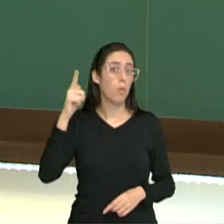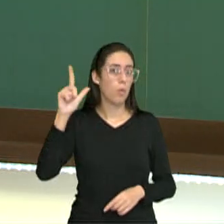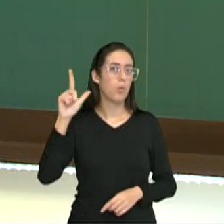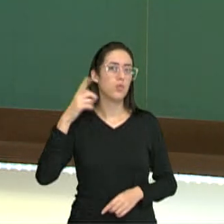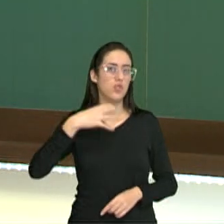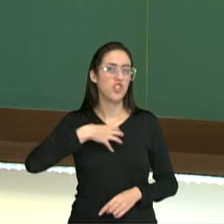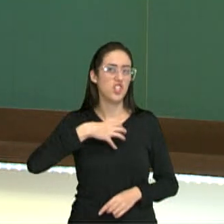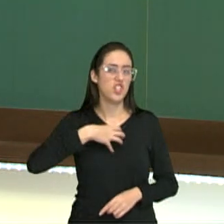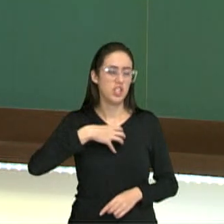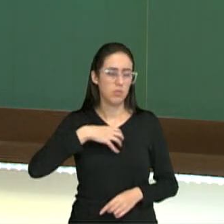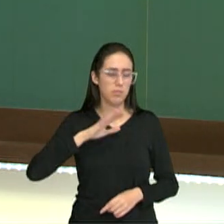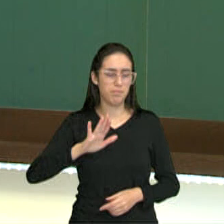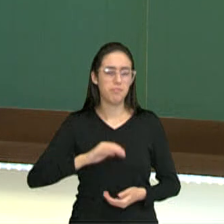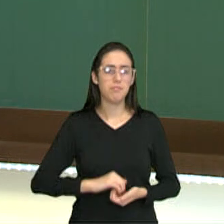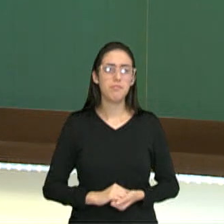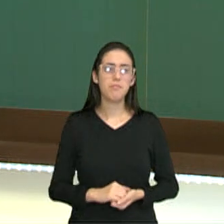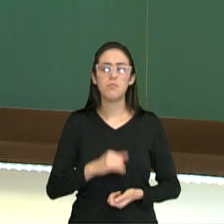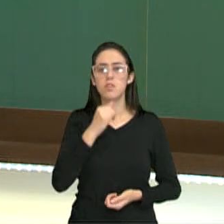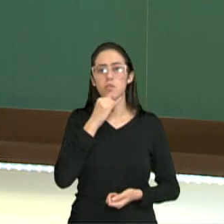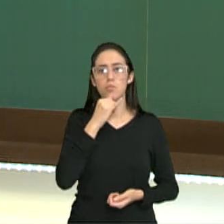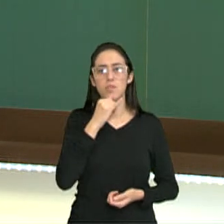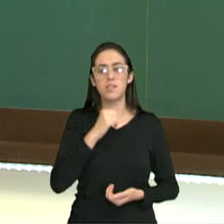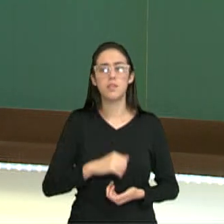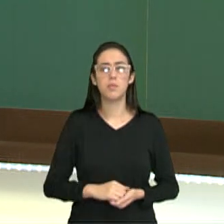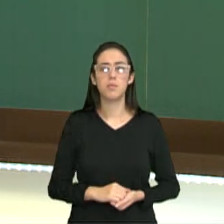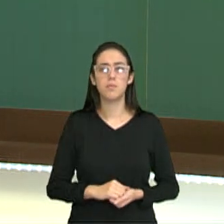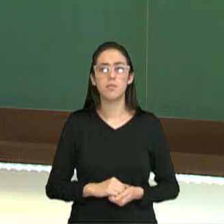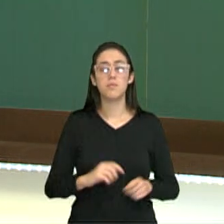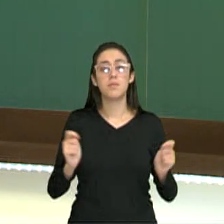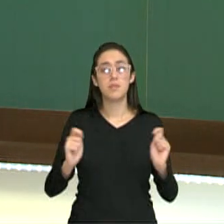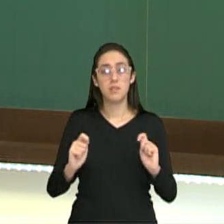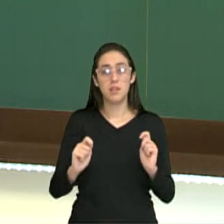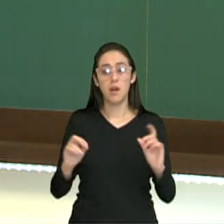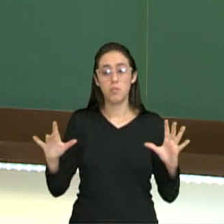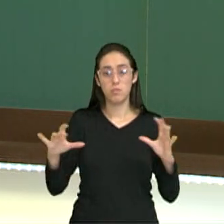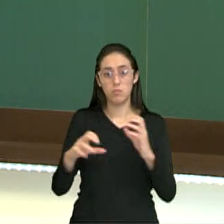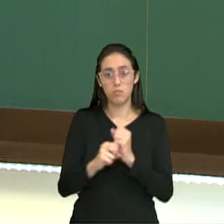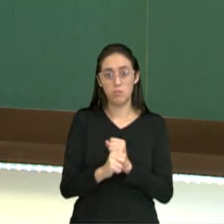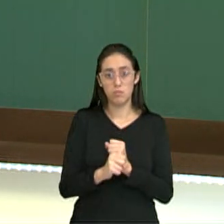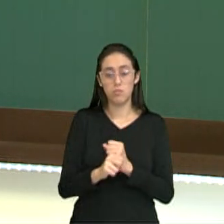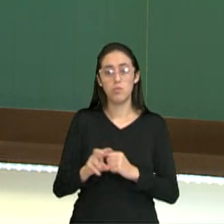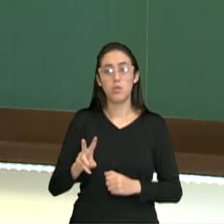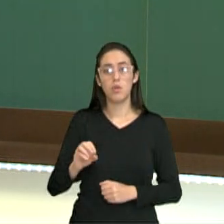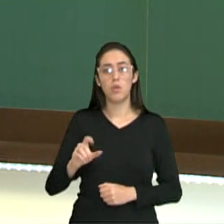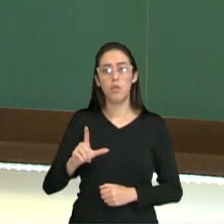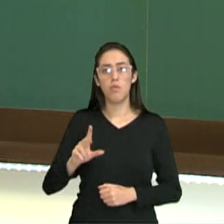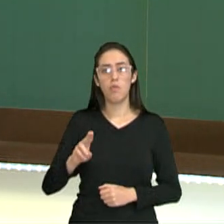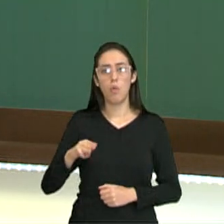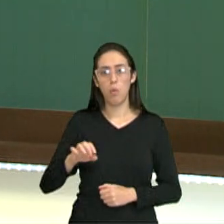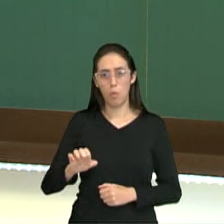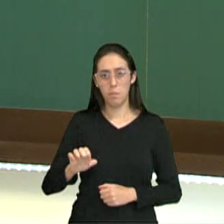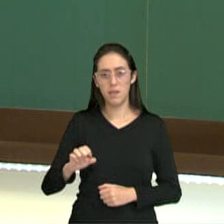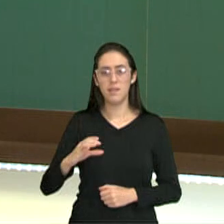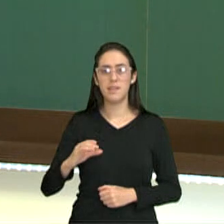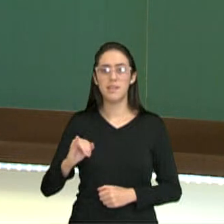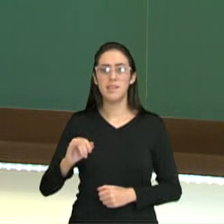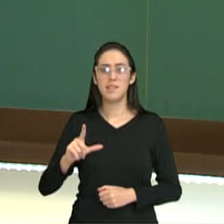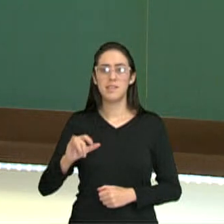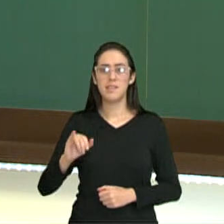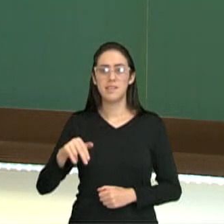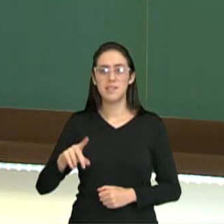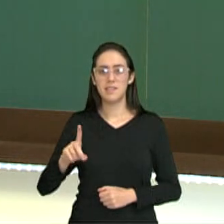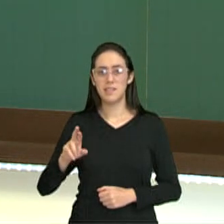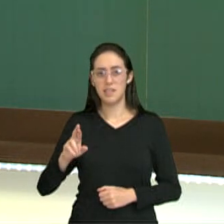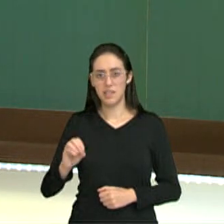obter esse volume. Por exemplo, era eu calcular o volume do cilindro original e calcular o